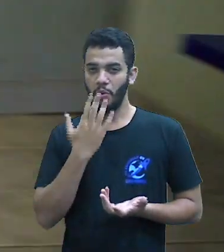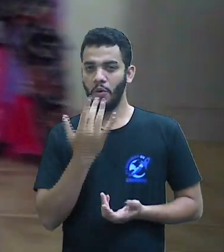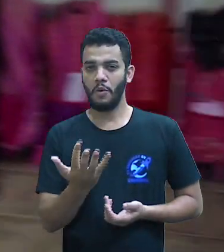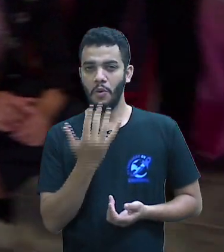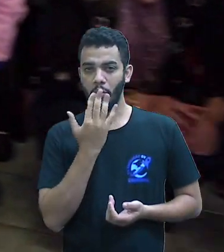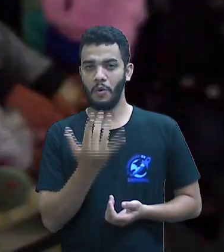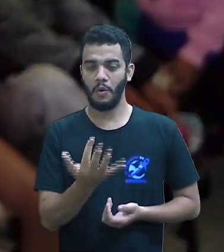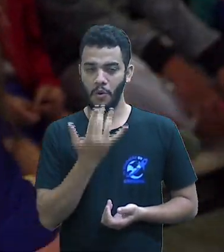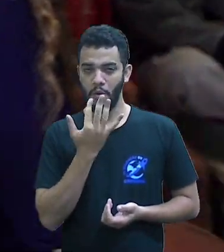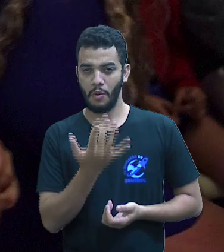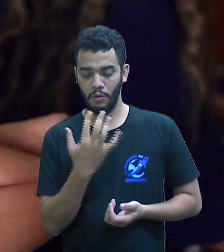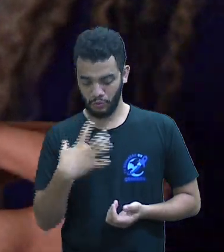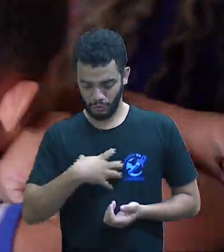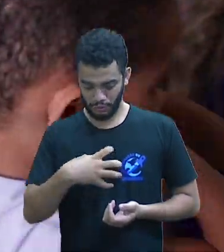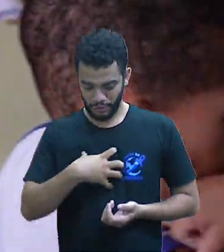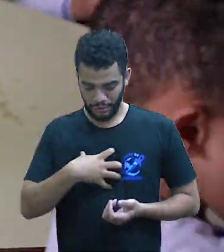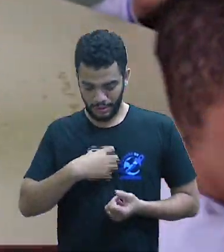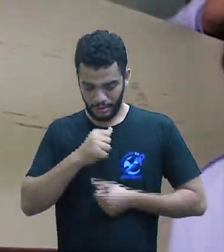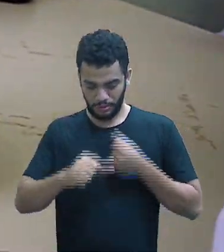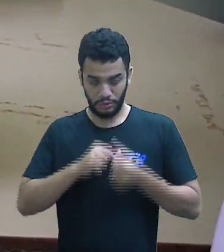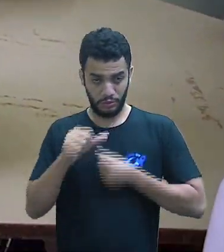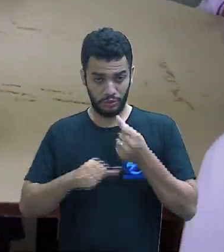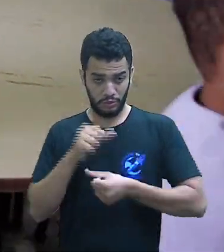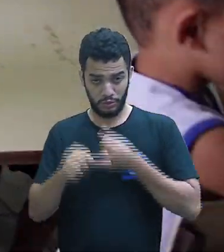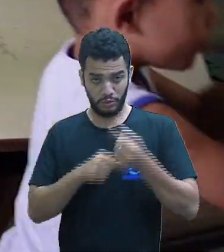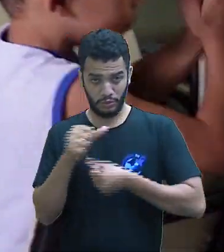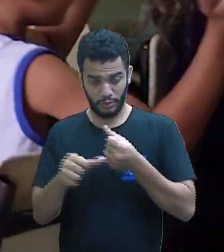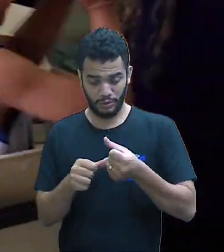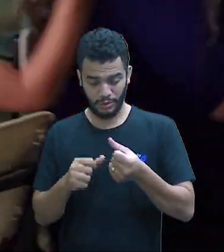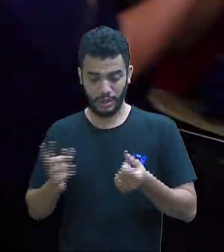borboleta! Ah, então vamos bater palma pra lagarta?